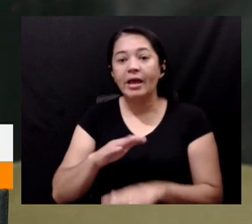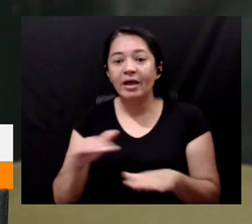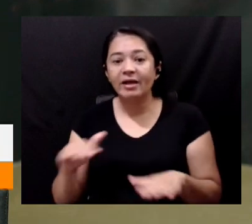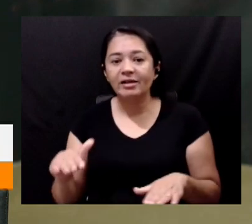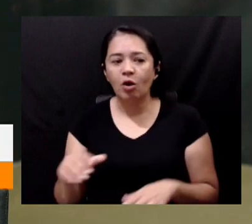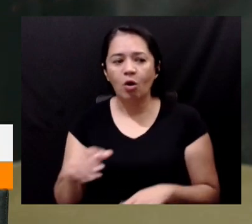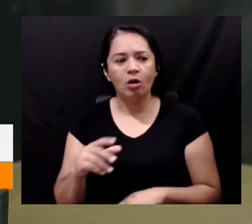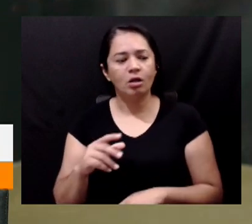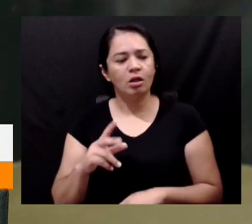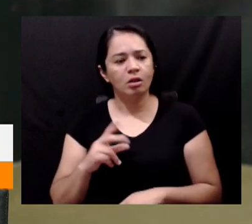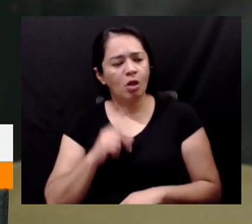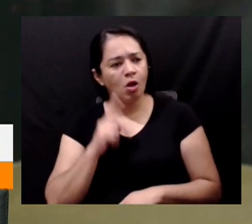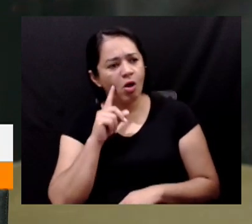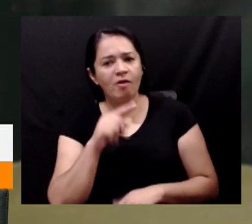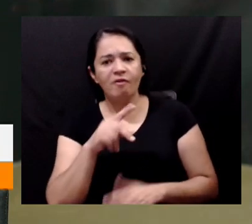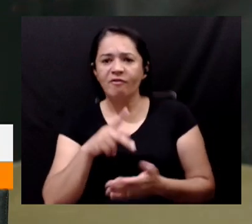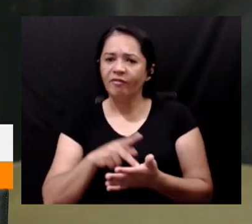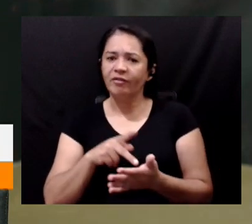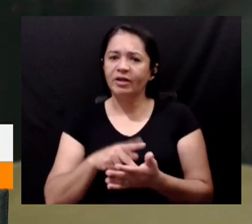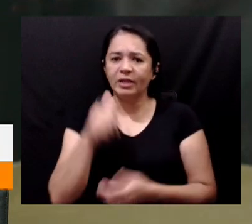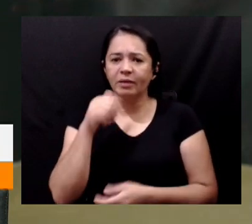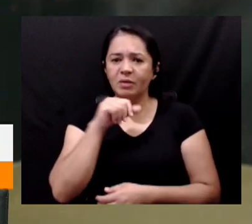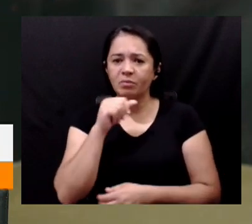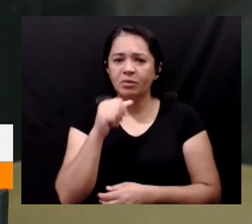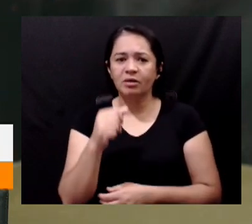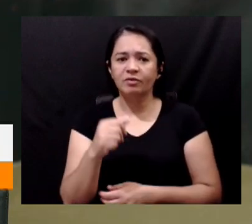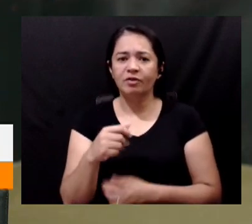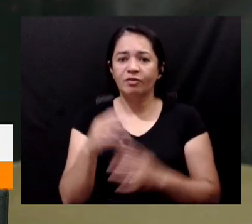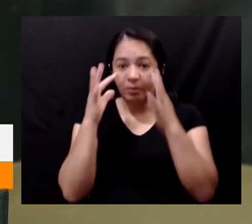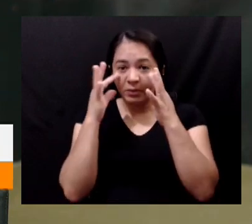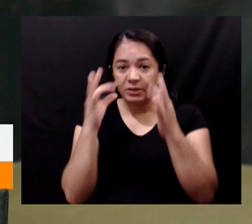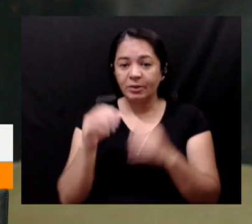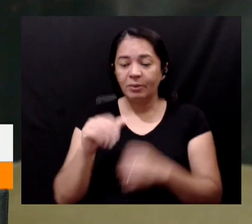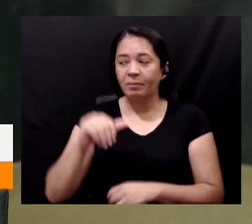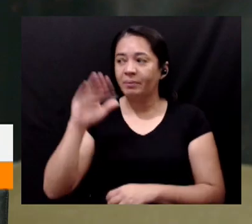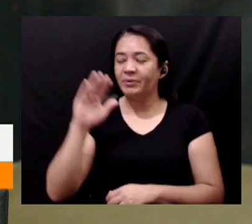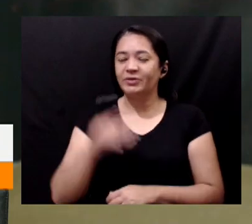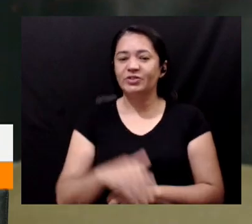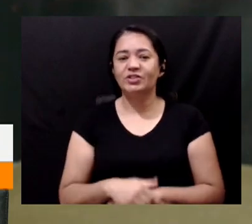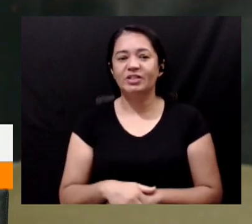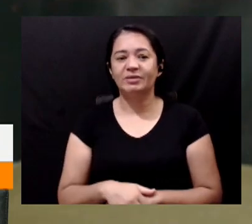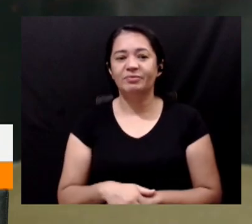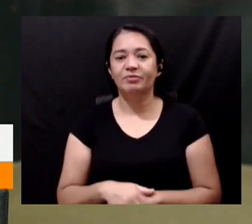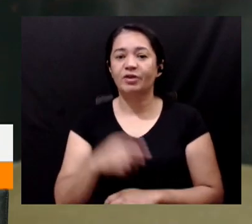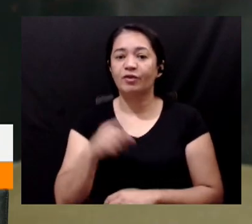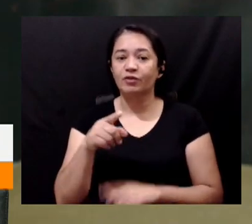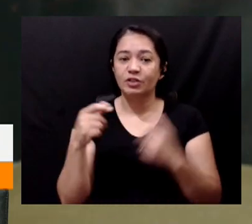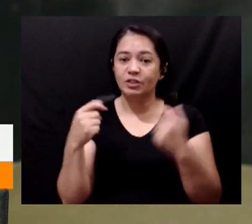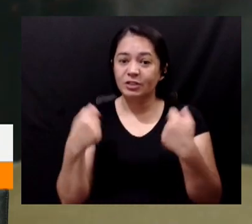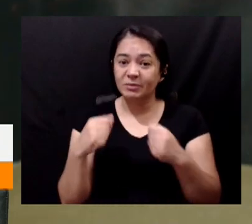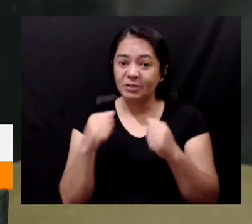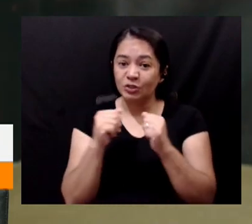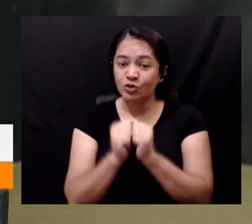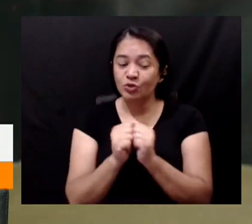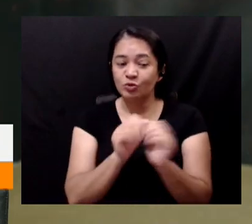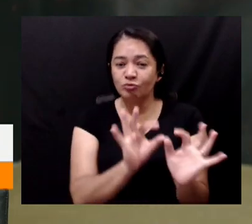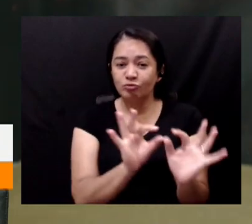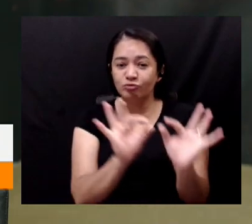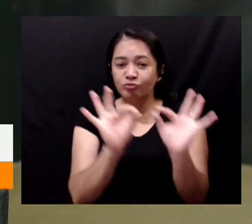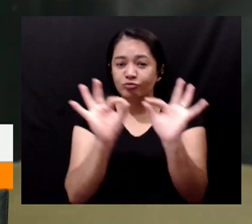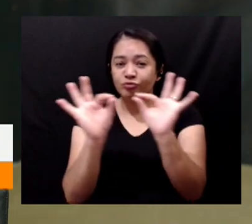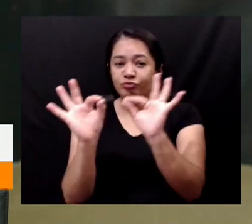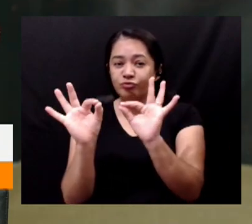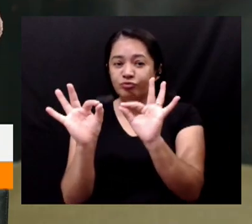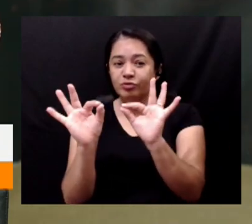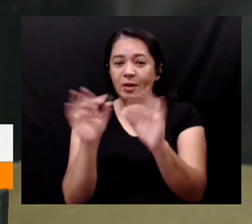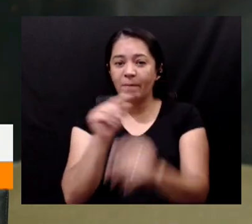mãe falou, eu vou prestar mais atenção". Então é importante, você estar junto, assistir e pontuar e